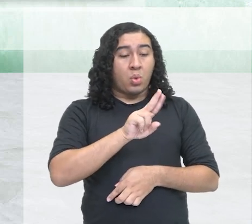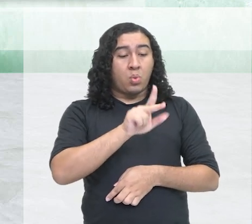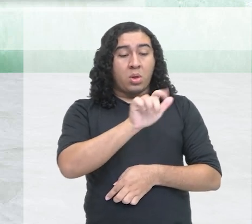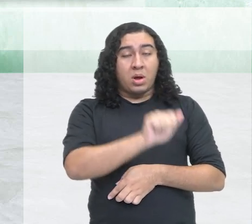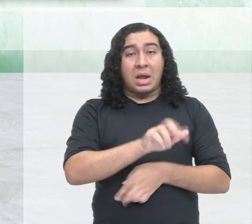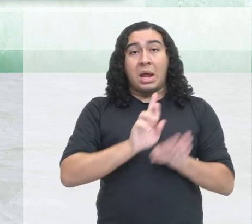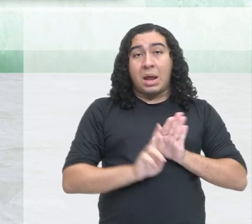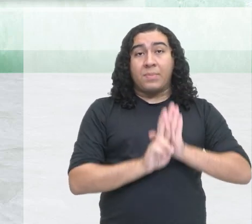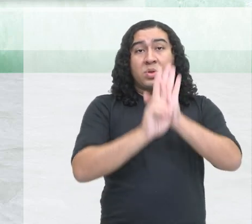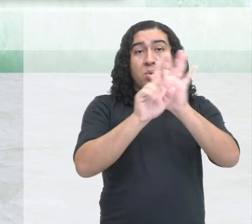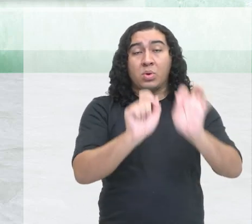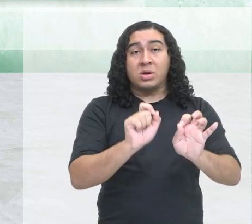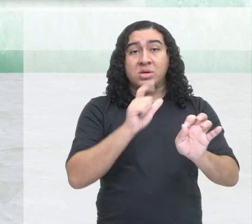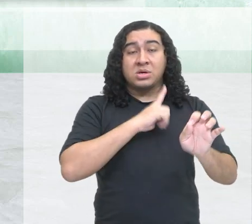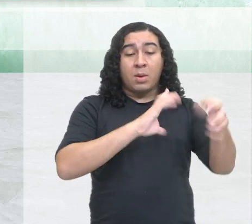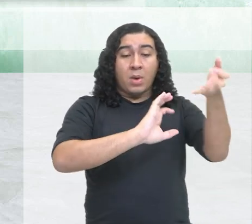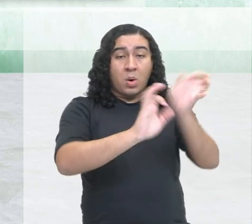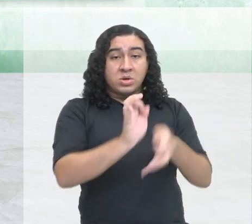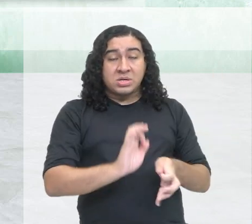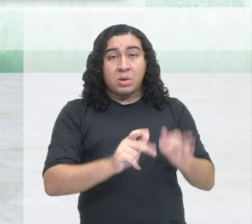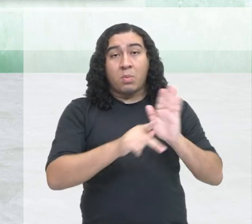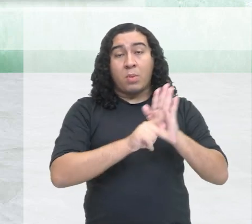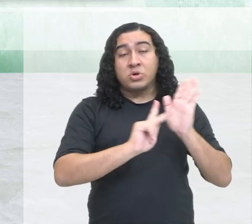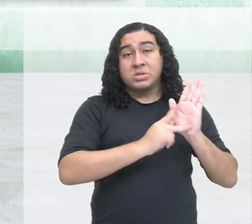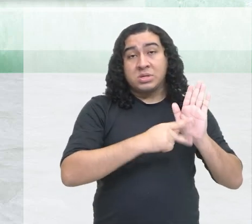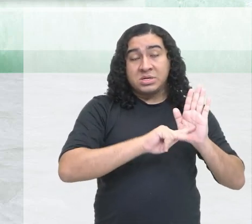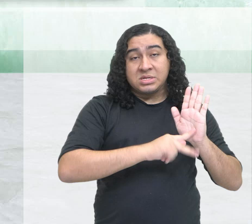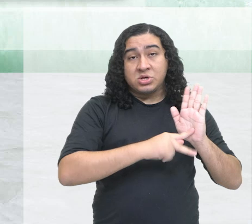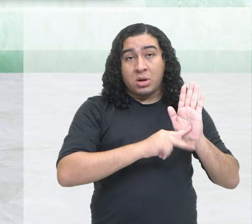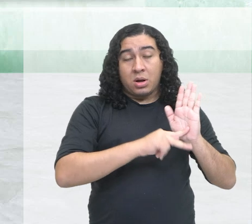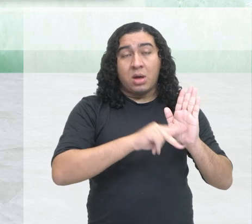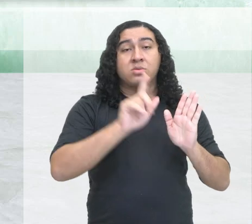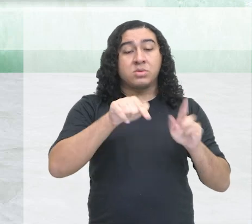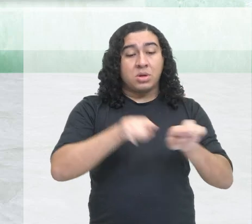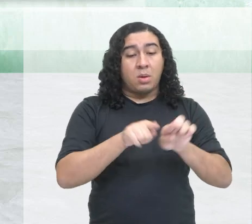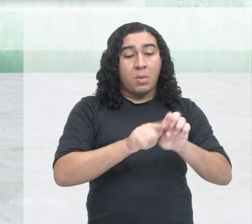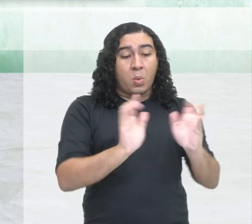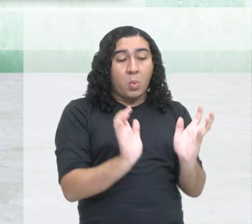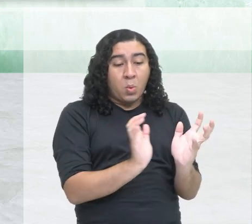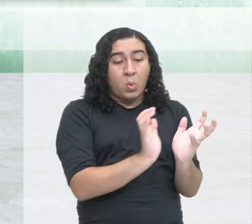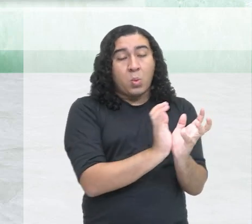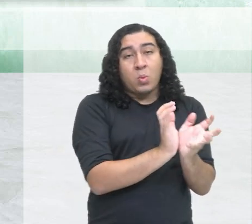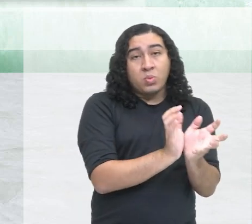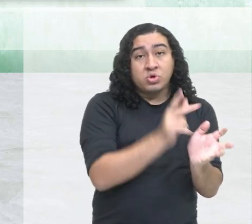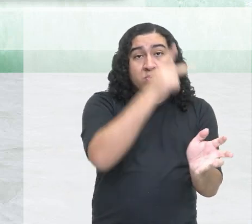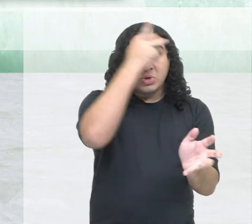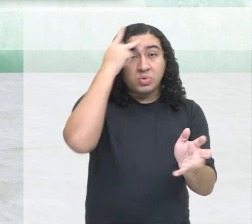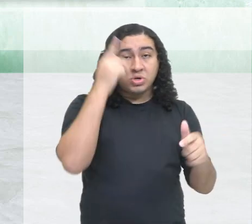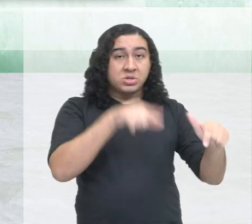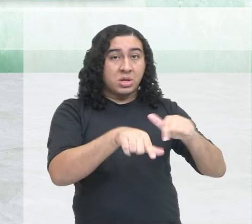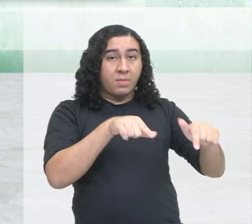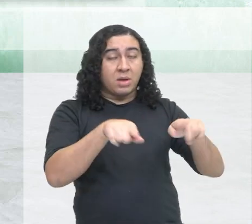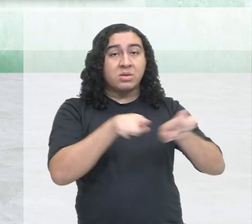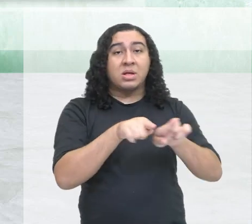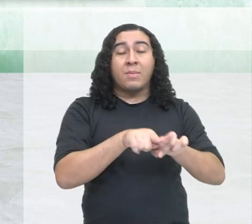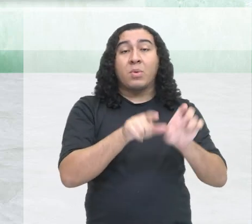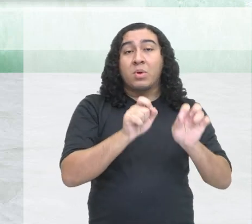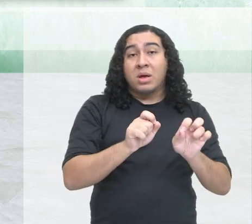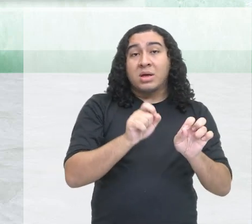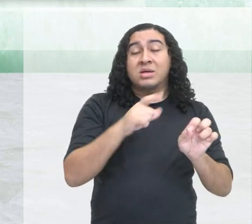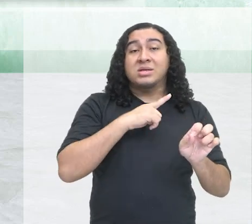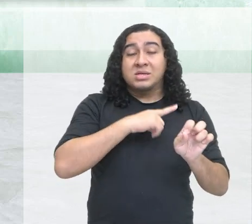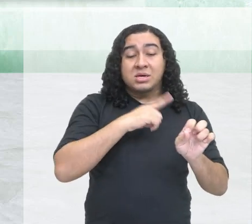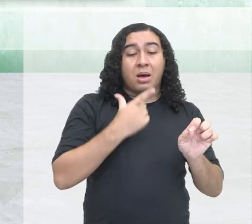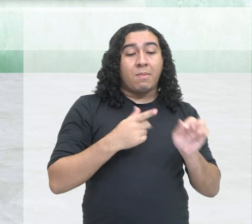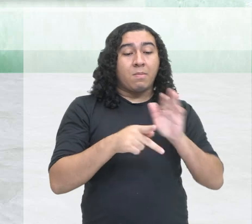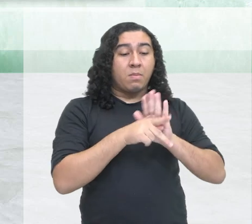A organização sindical, a classe trabalhadora, né, e prometia reformas o quê? Principalmente